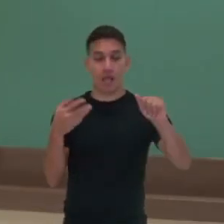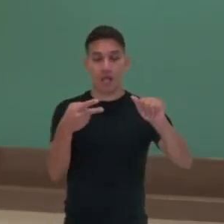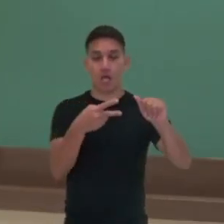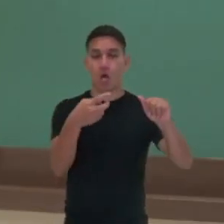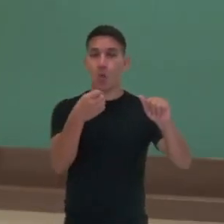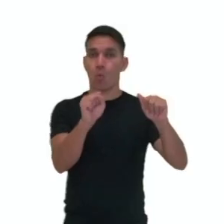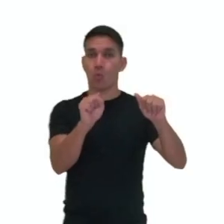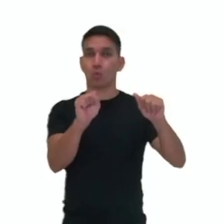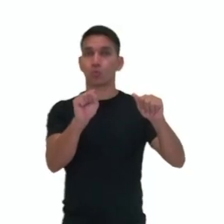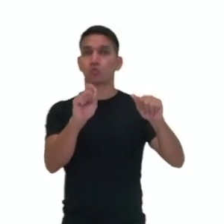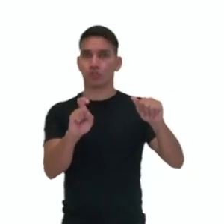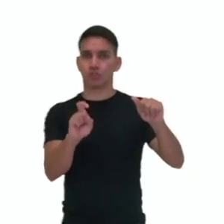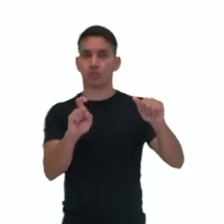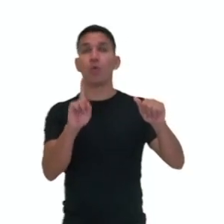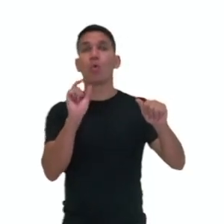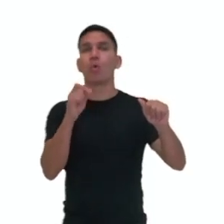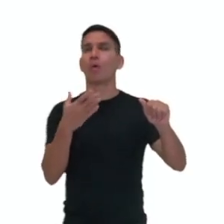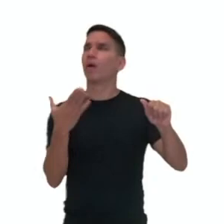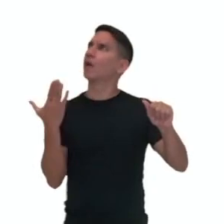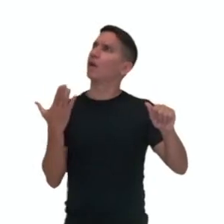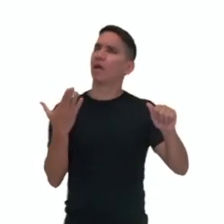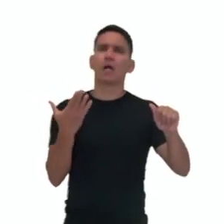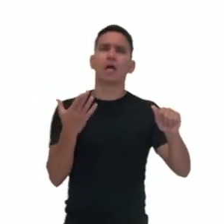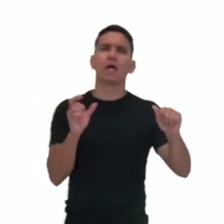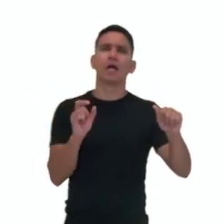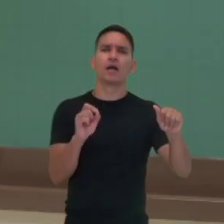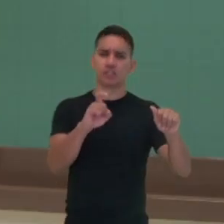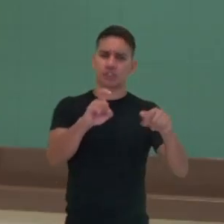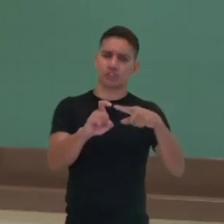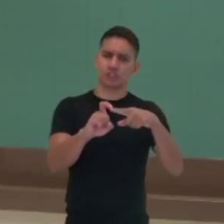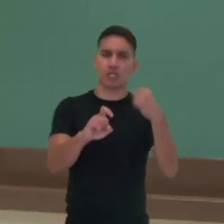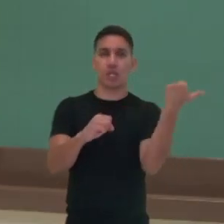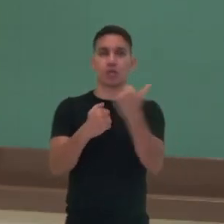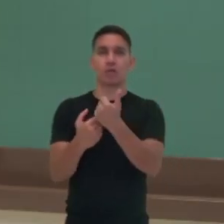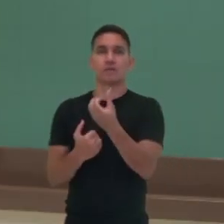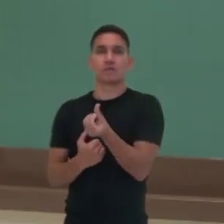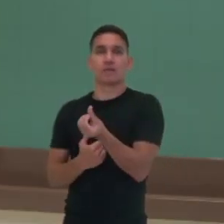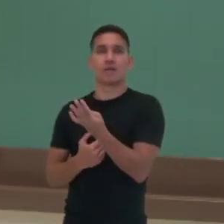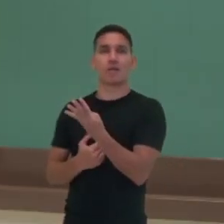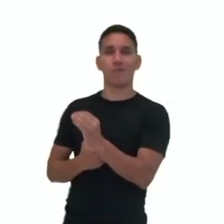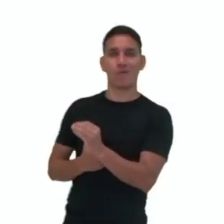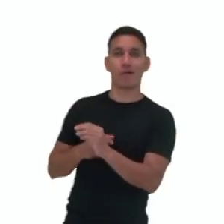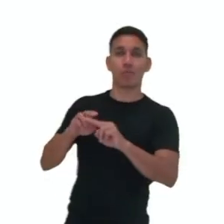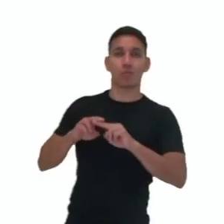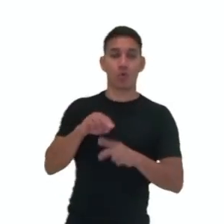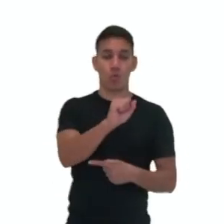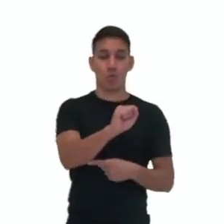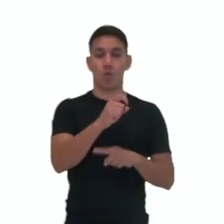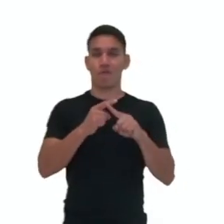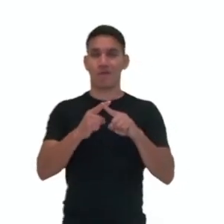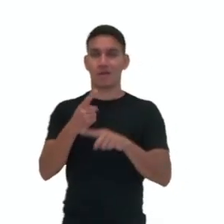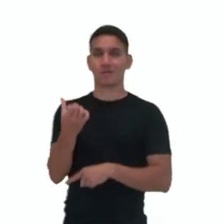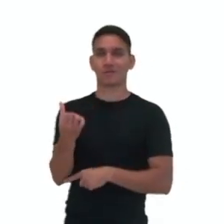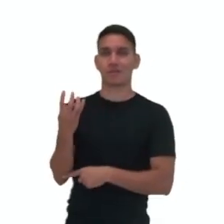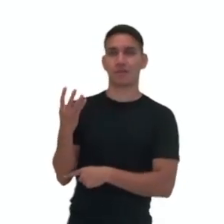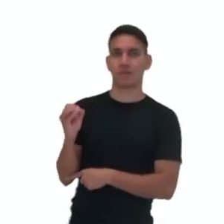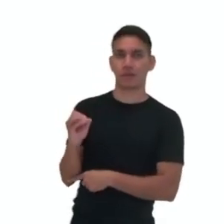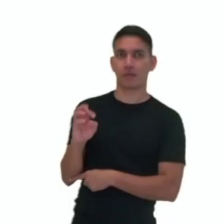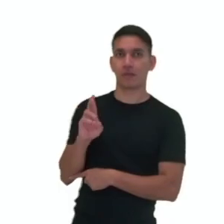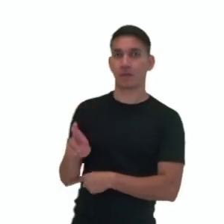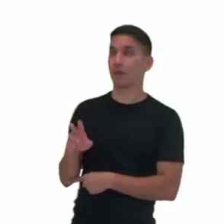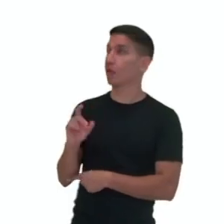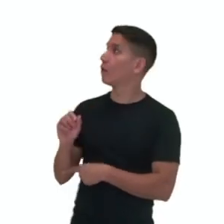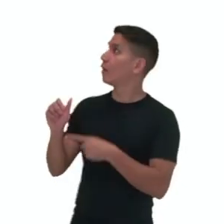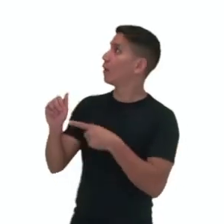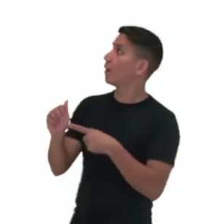igual a 8x, o nosso x vale 640, então eu vou multiplicar 8 vezes 640. Então, o sócio A